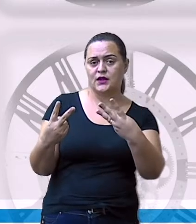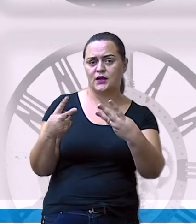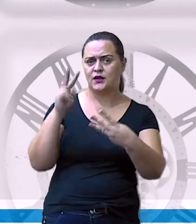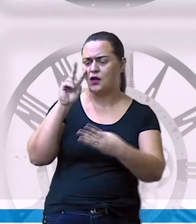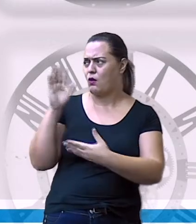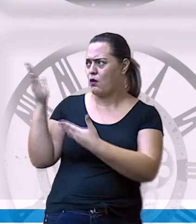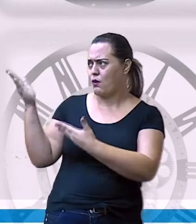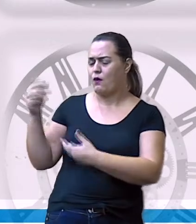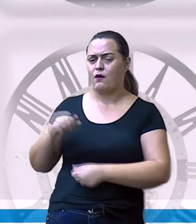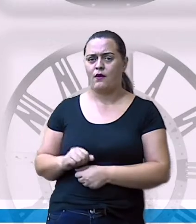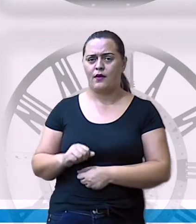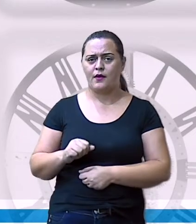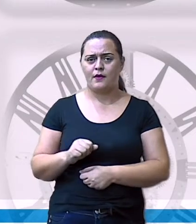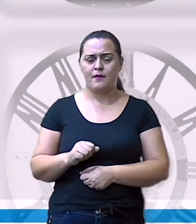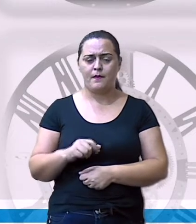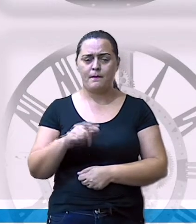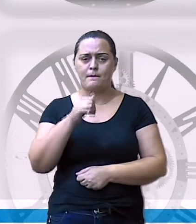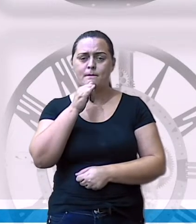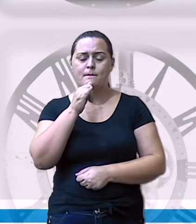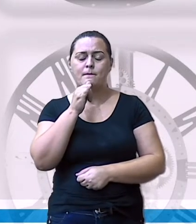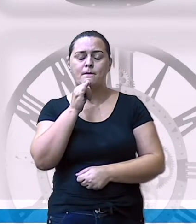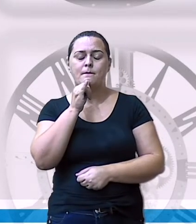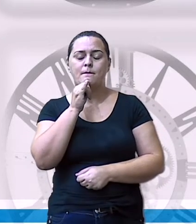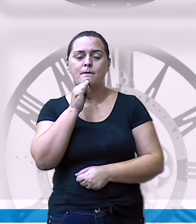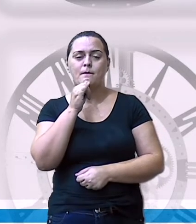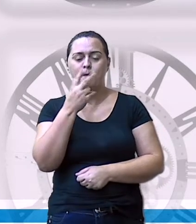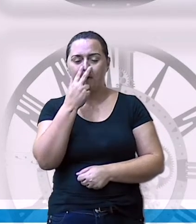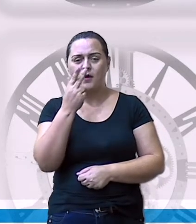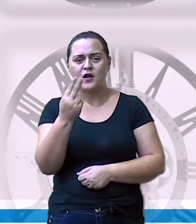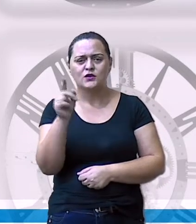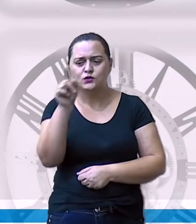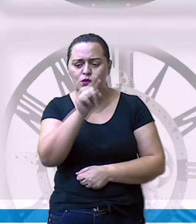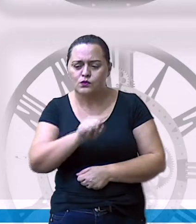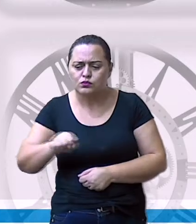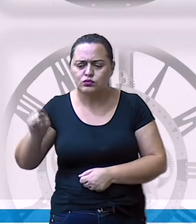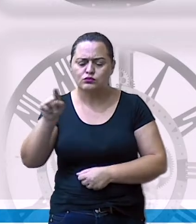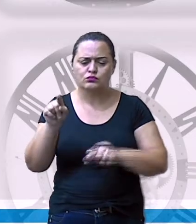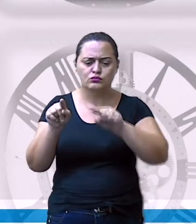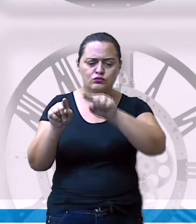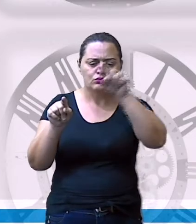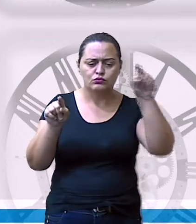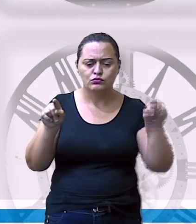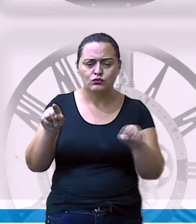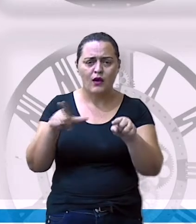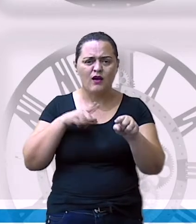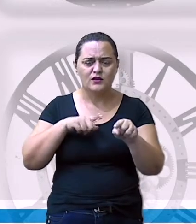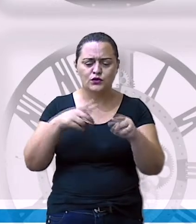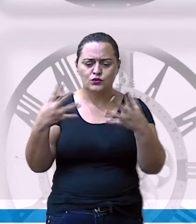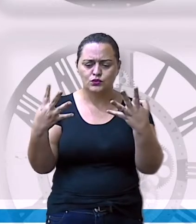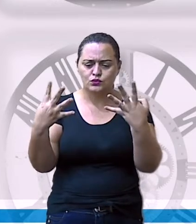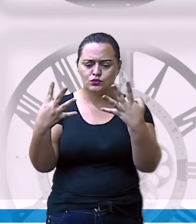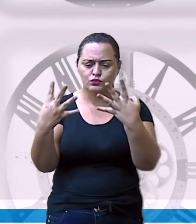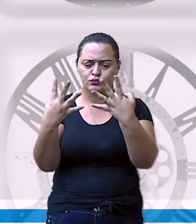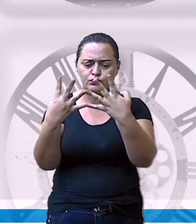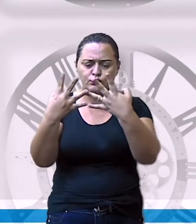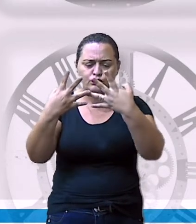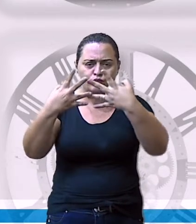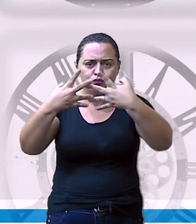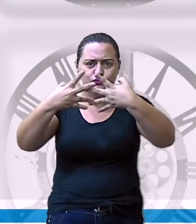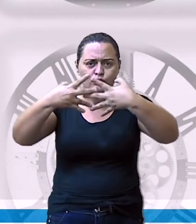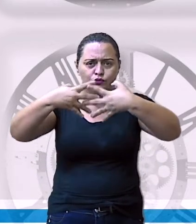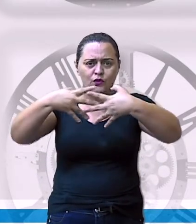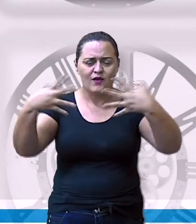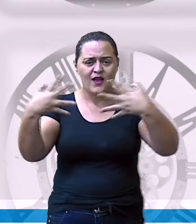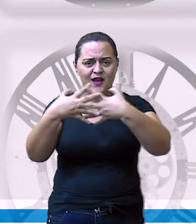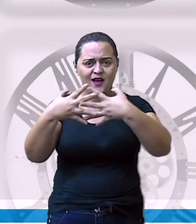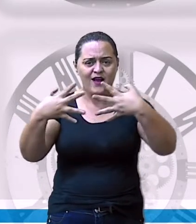próximos, né, na aparência. Quando a gente gira uma delas, a outra também vai fazer o processo